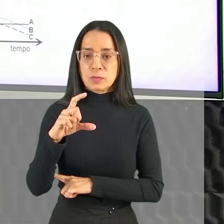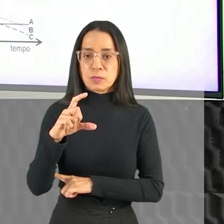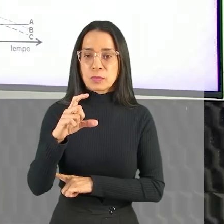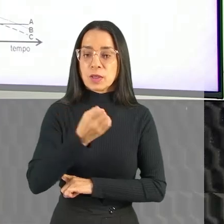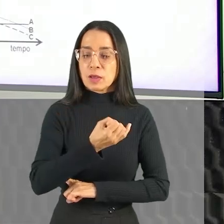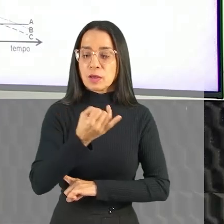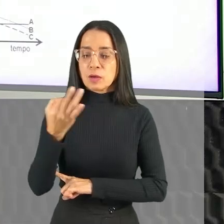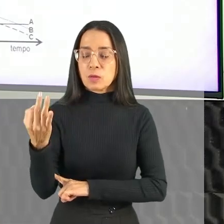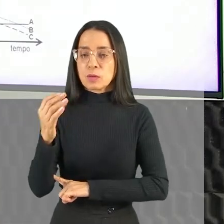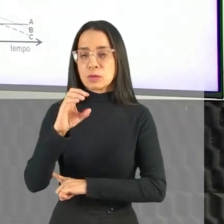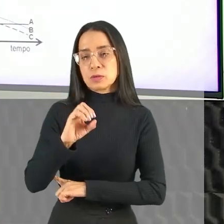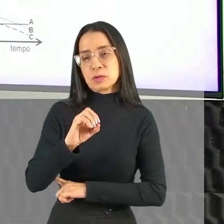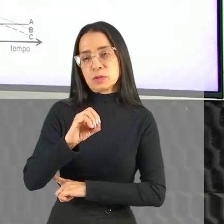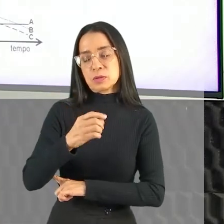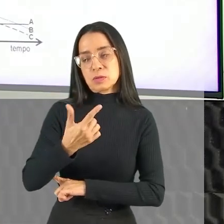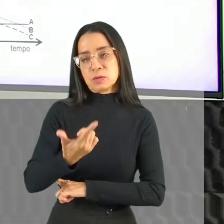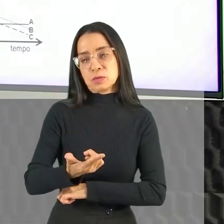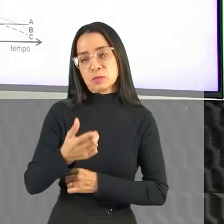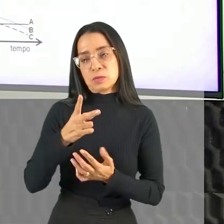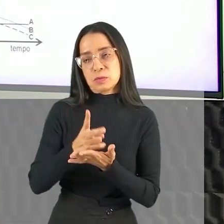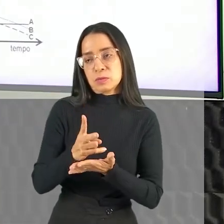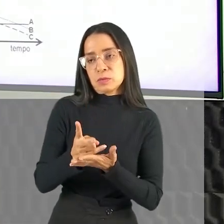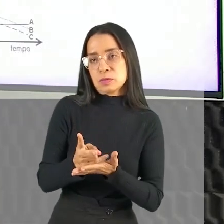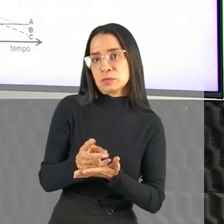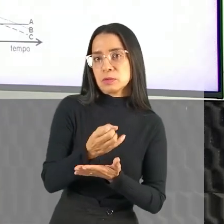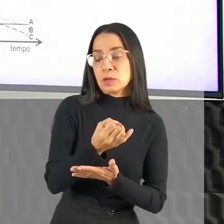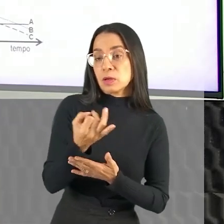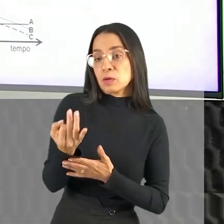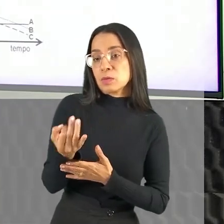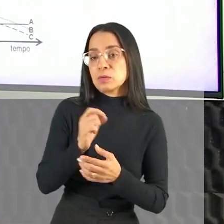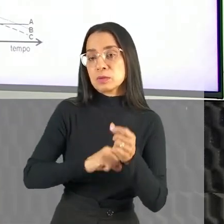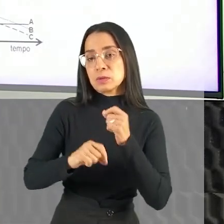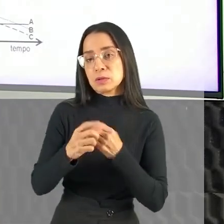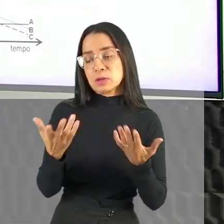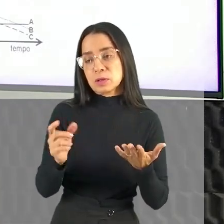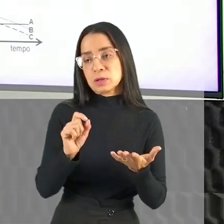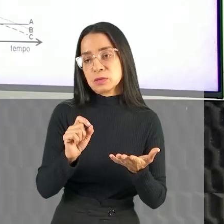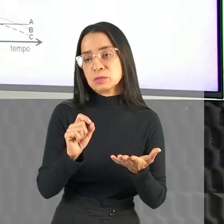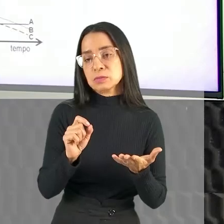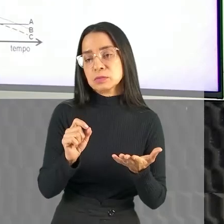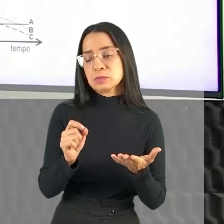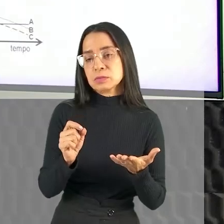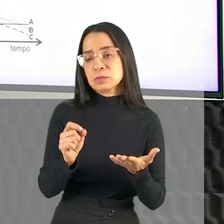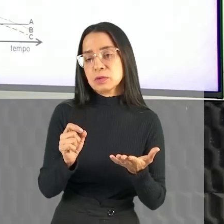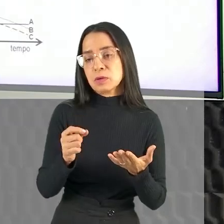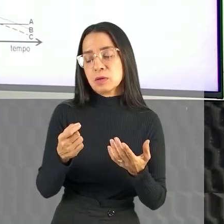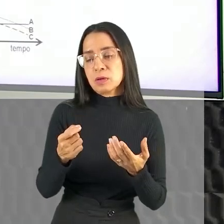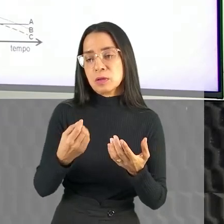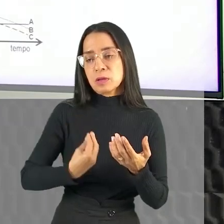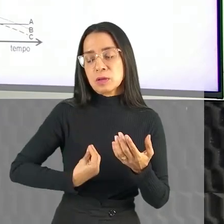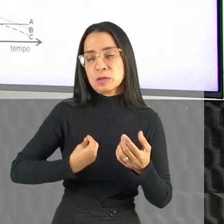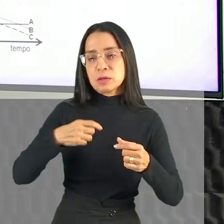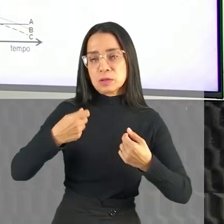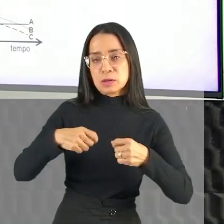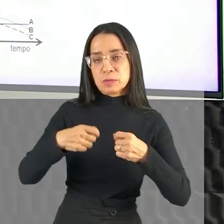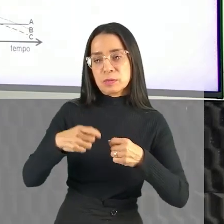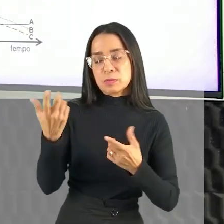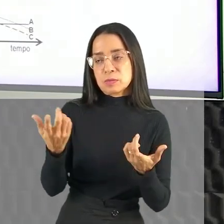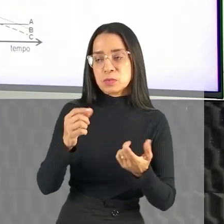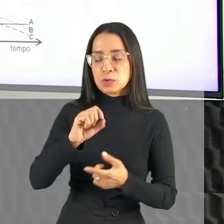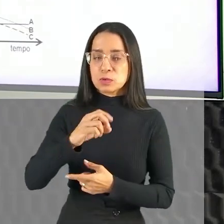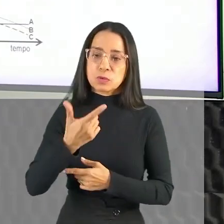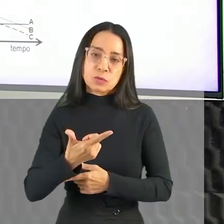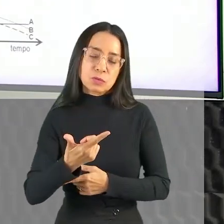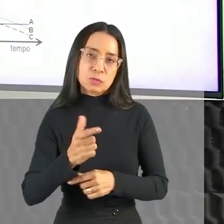a quantidade de oxigênio se mantém e a quantidade de indivíduos que dependem do oxigênio decai. Também não faz sentido,